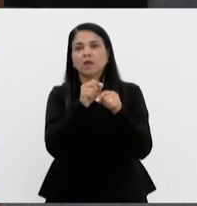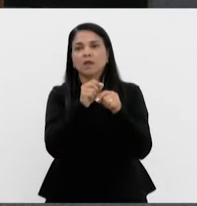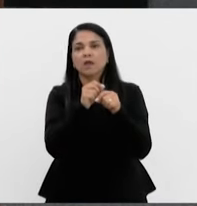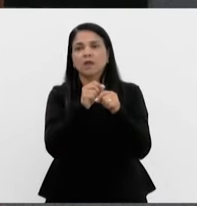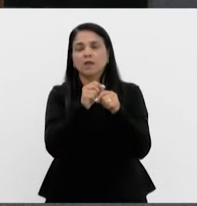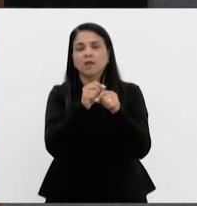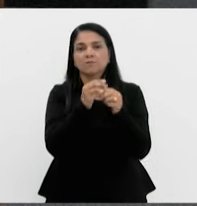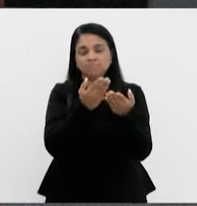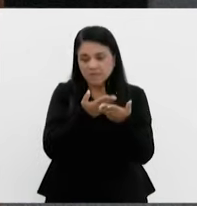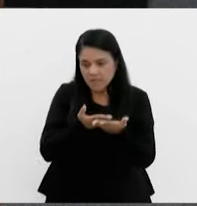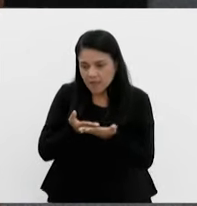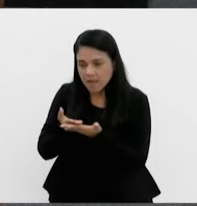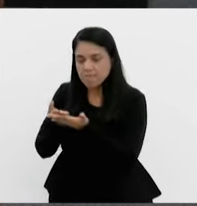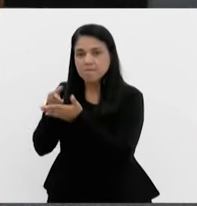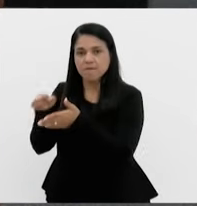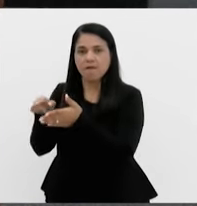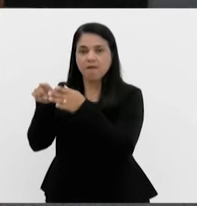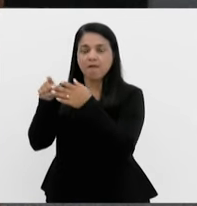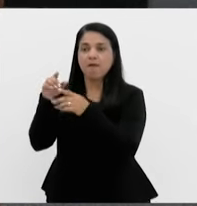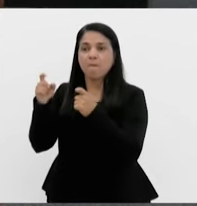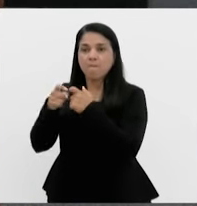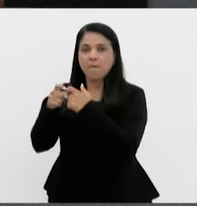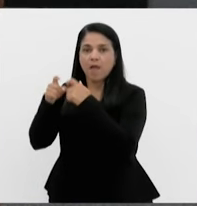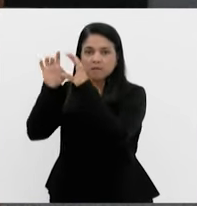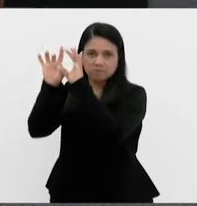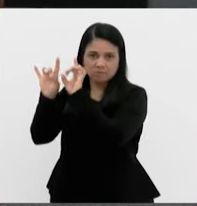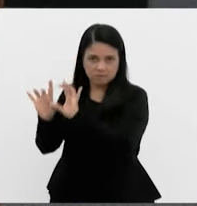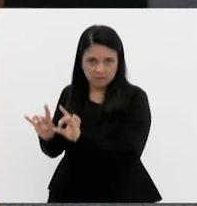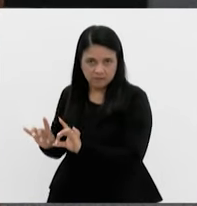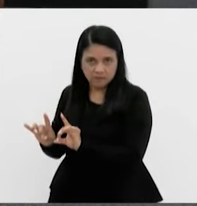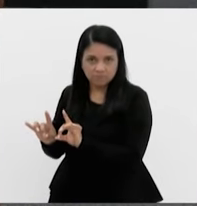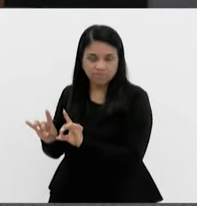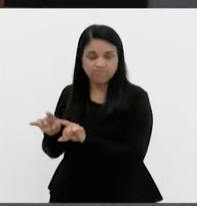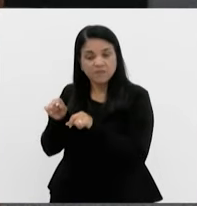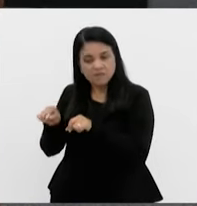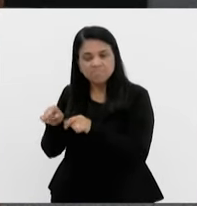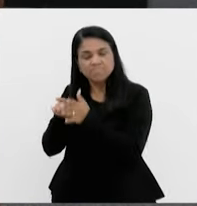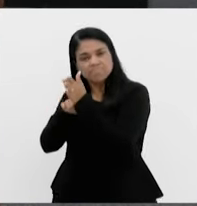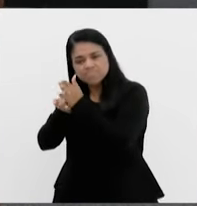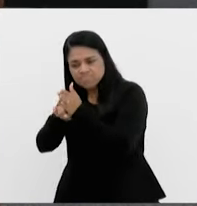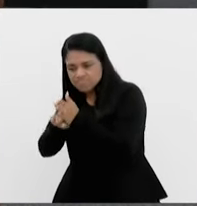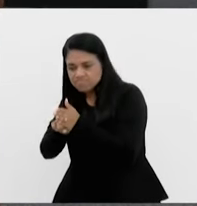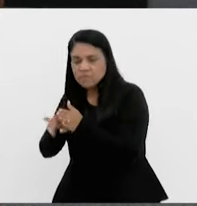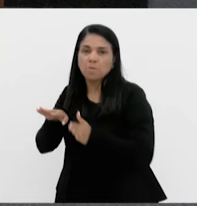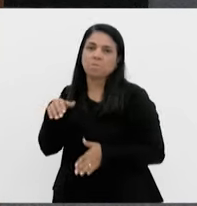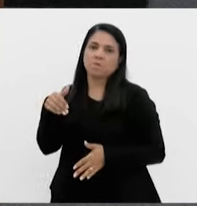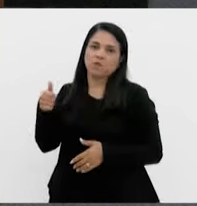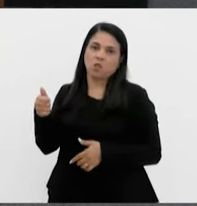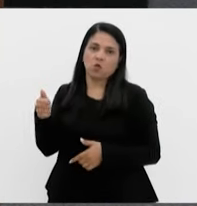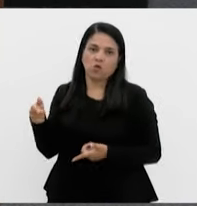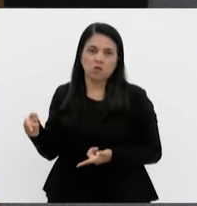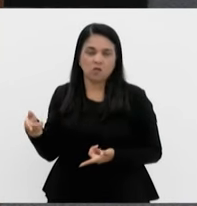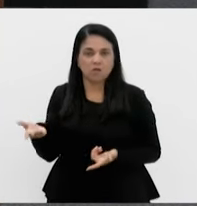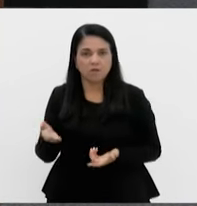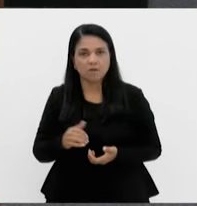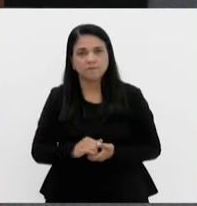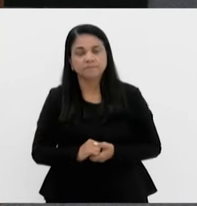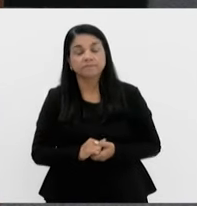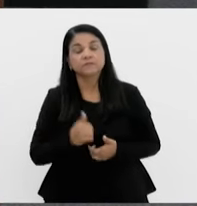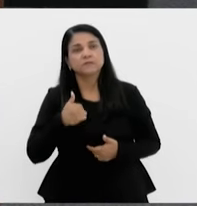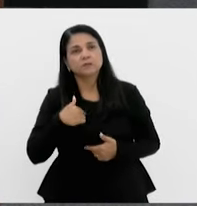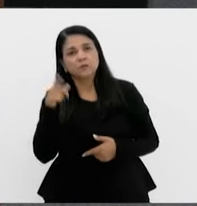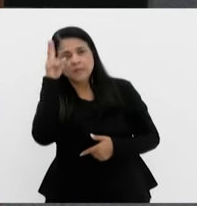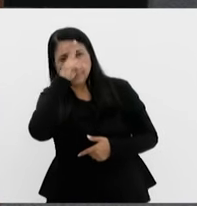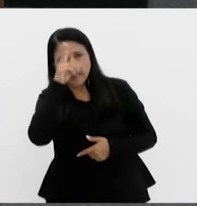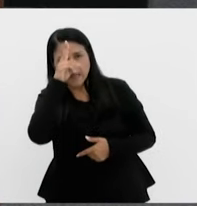para o o o a especialidade que a partir daí vai poder se investigar muito melor mhor isso e me faz lembrar